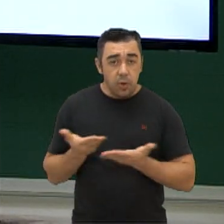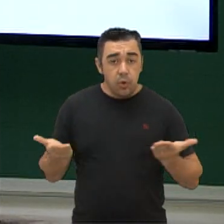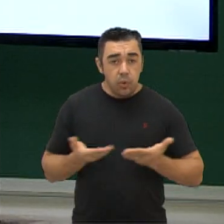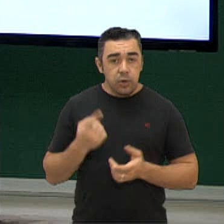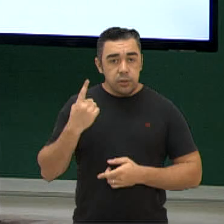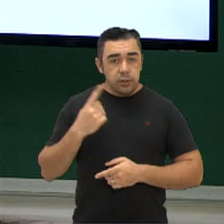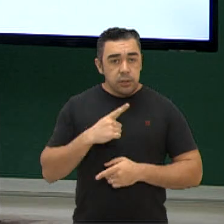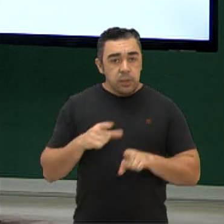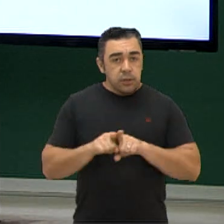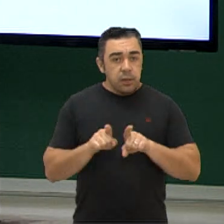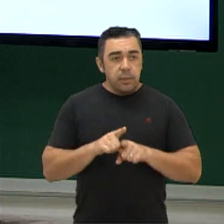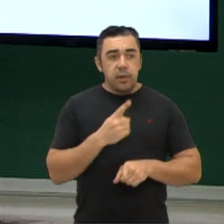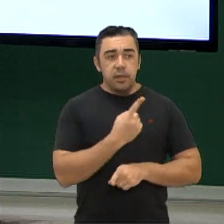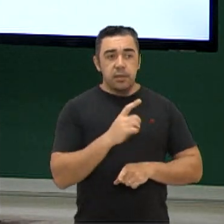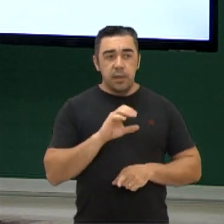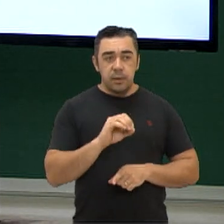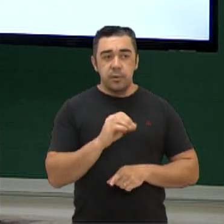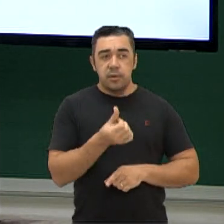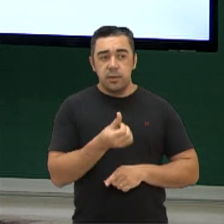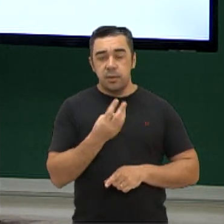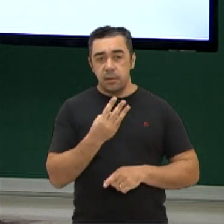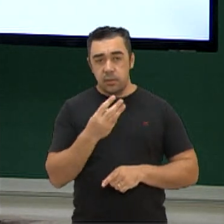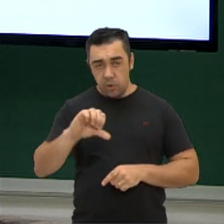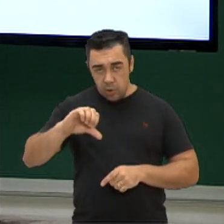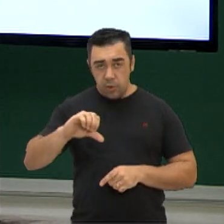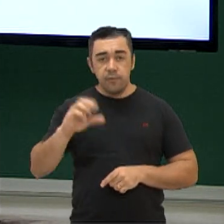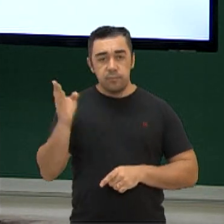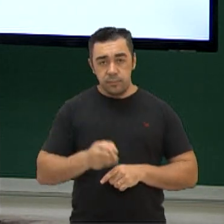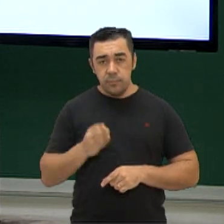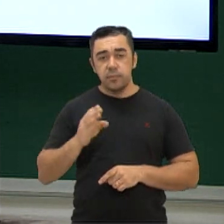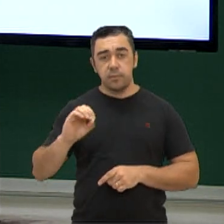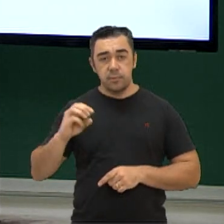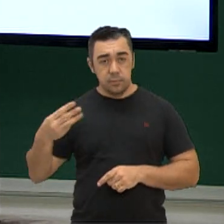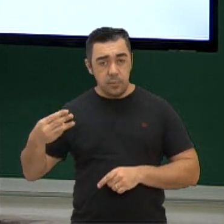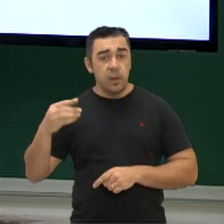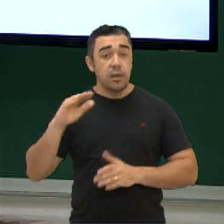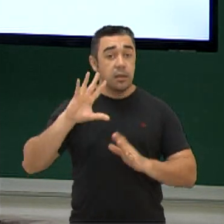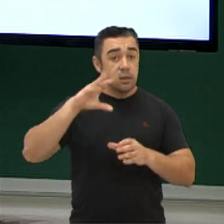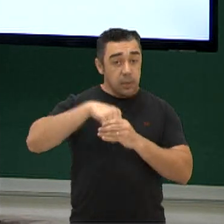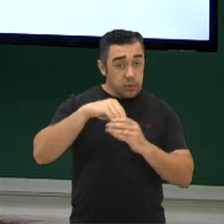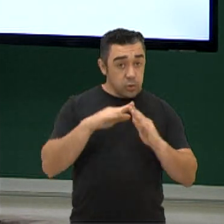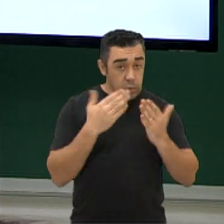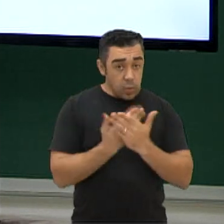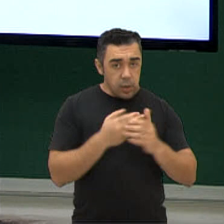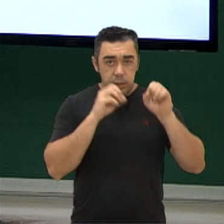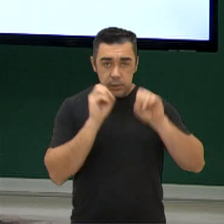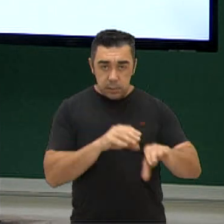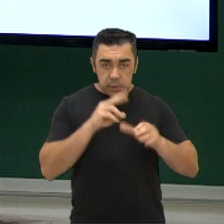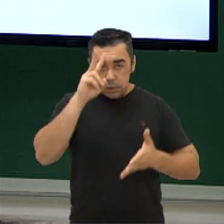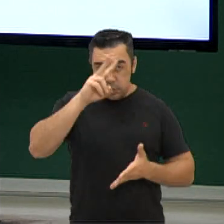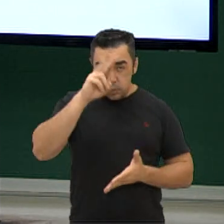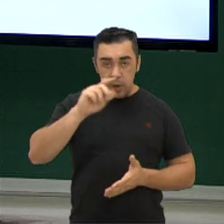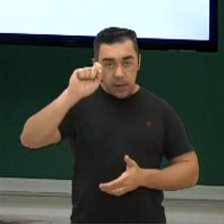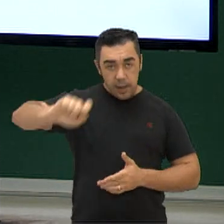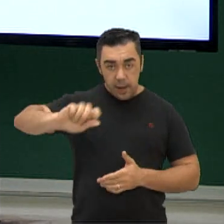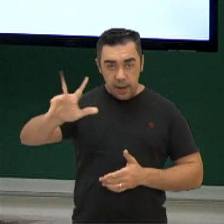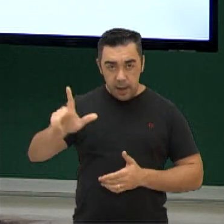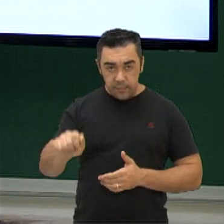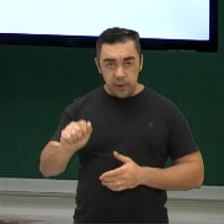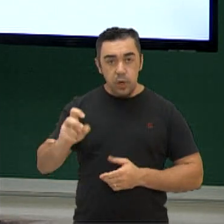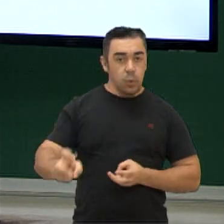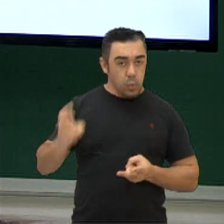a Lei 10.639, que ela vai instituir nas escolas o ensino de história da África e